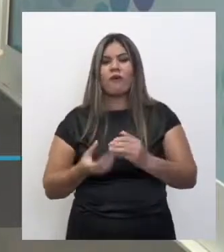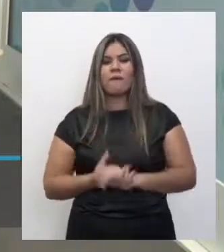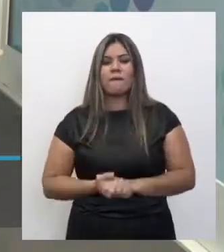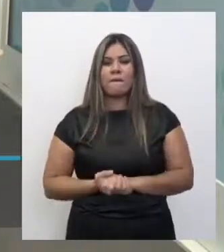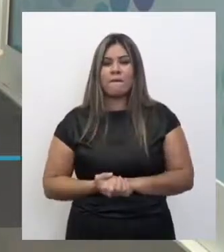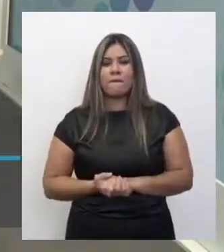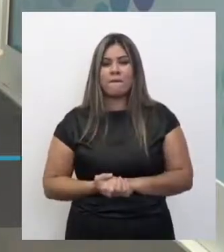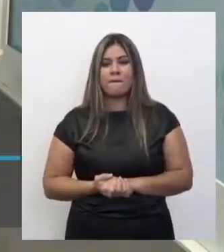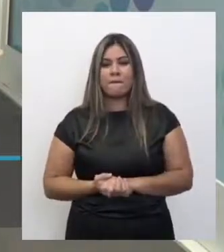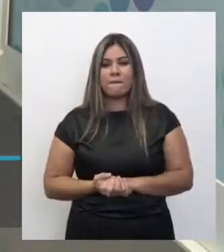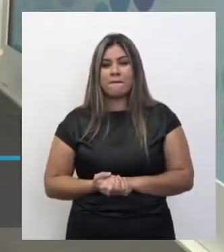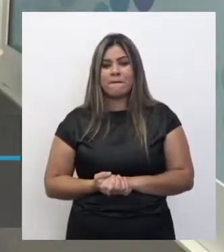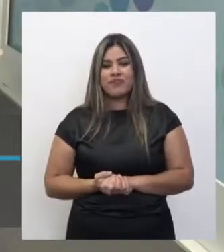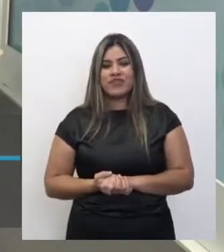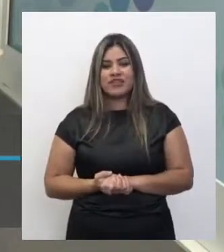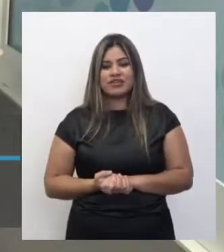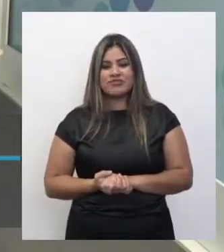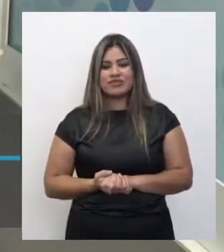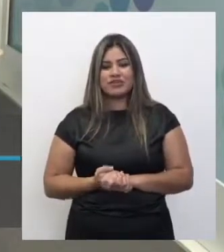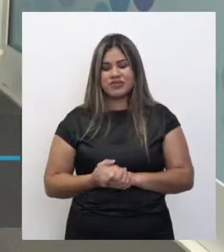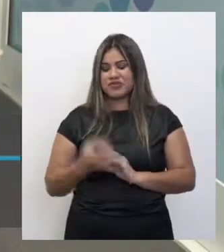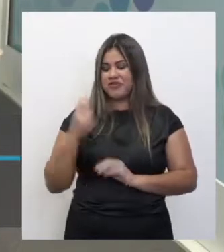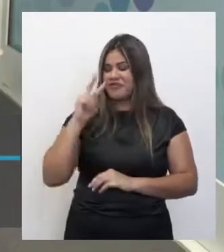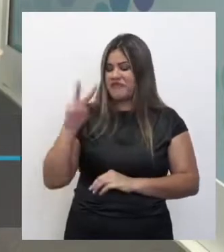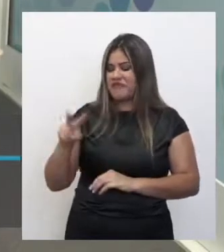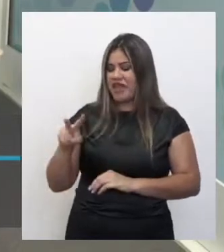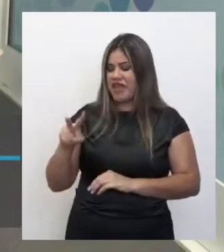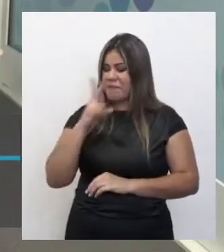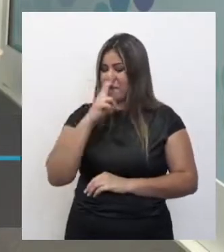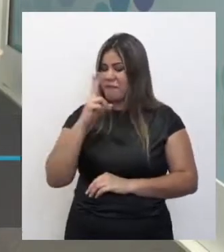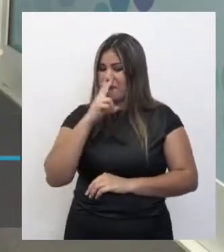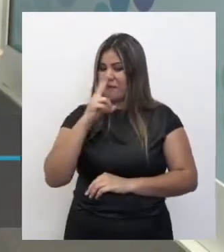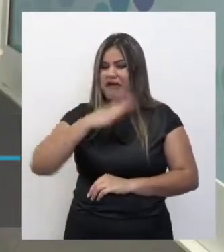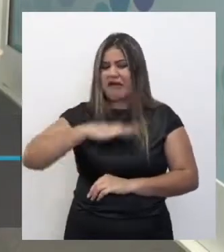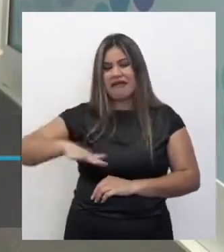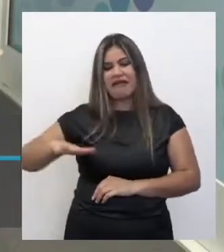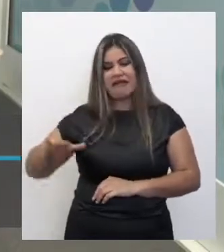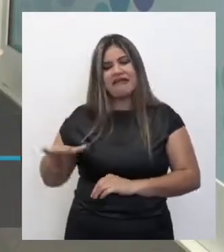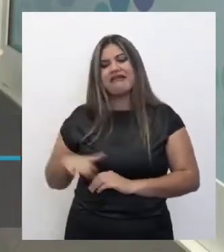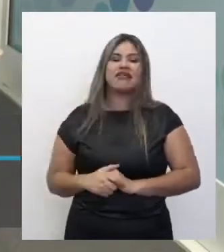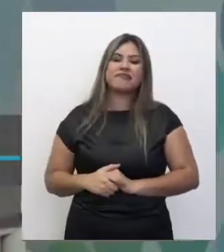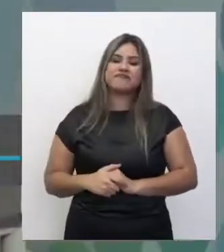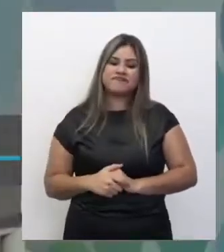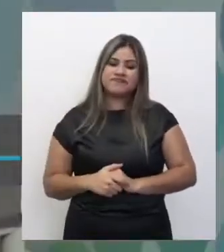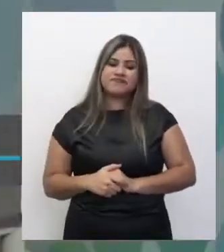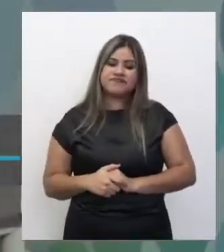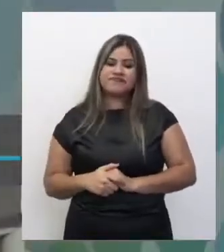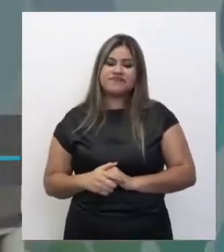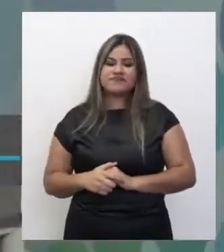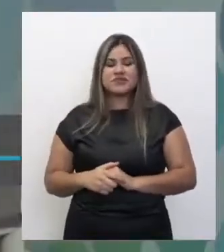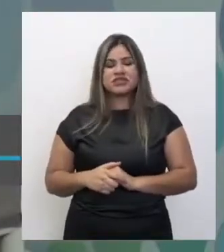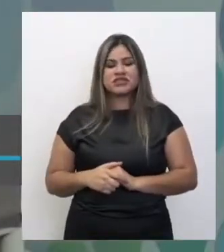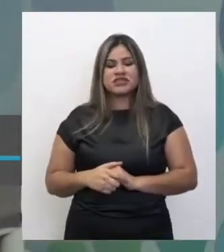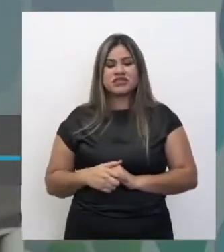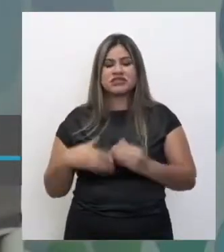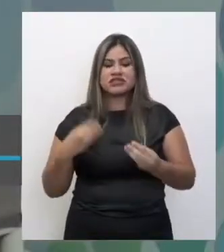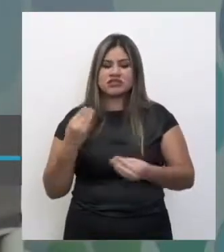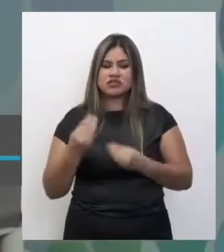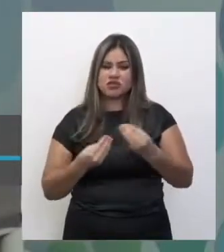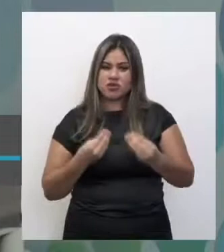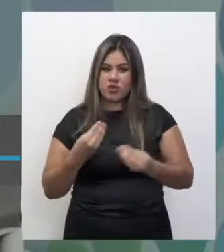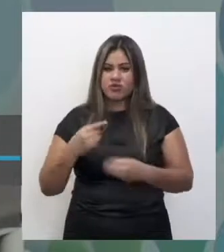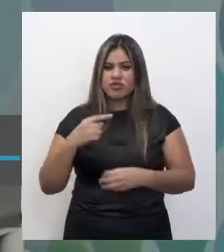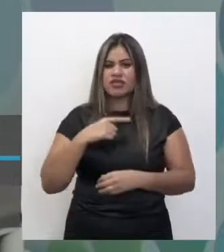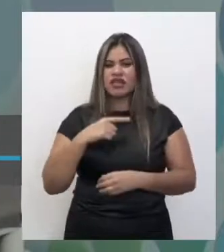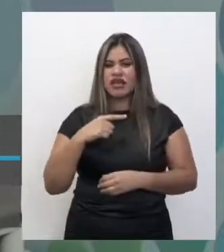trata como, às vezes é um adulto e trata como criança, é né? Verdade. É verdade. Tem o Geraldo Magela, não sei se você conhece, Sim,